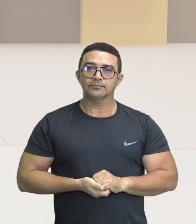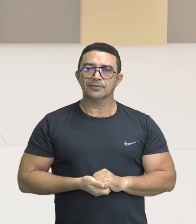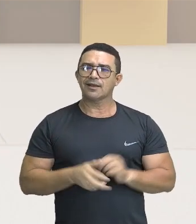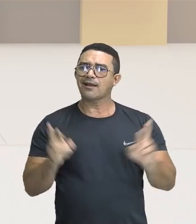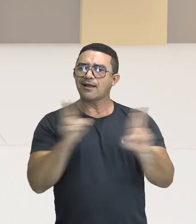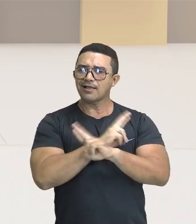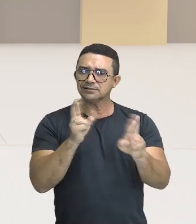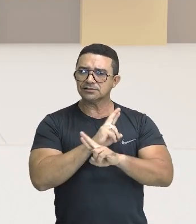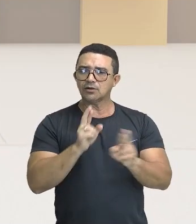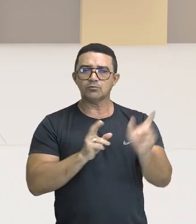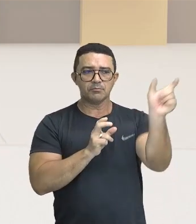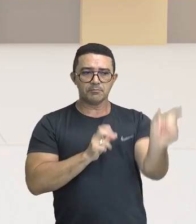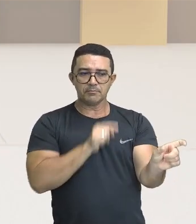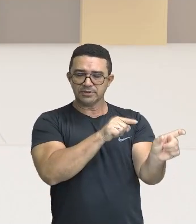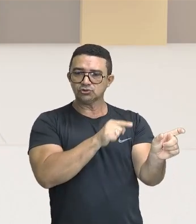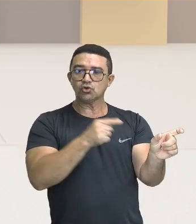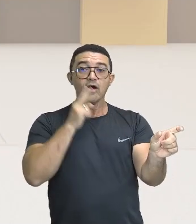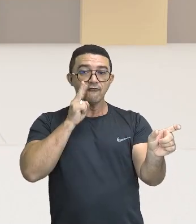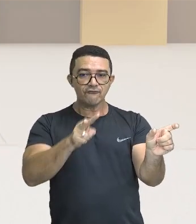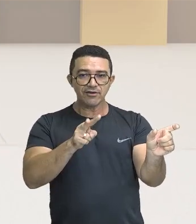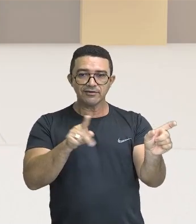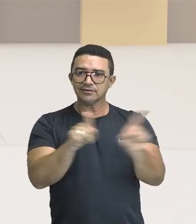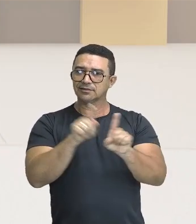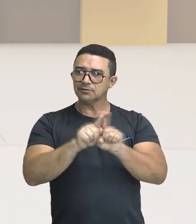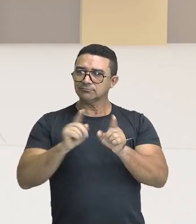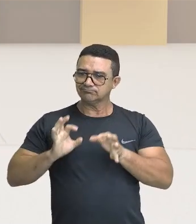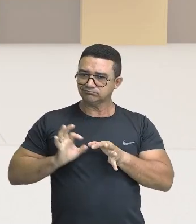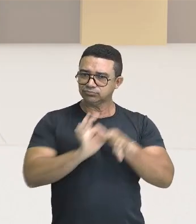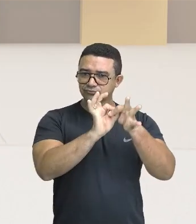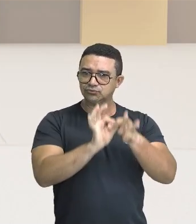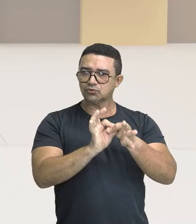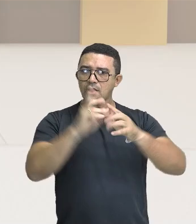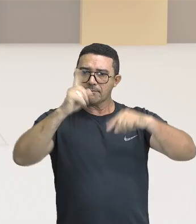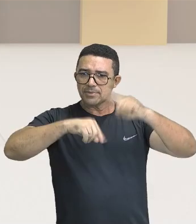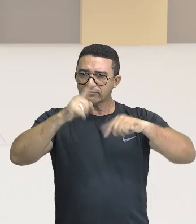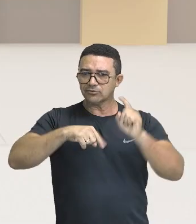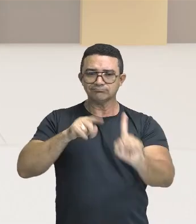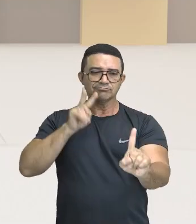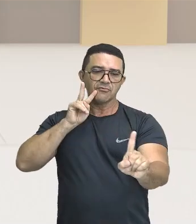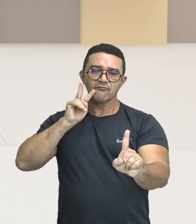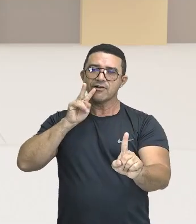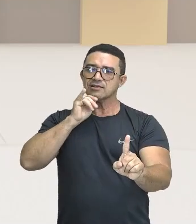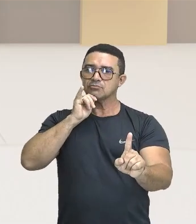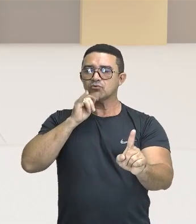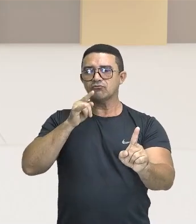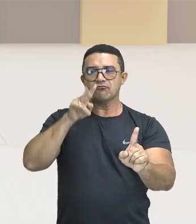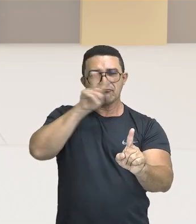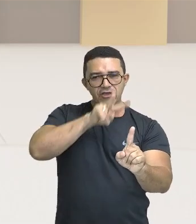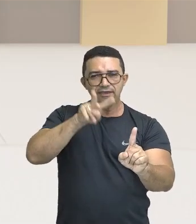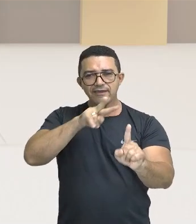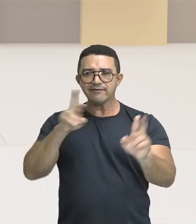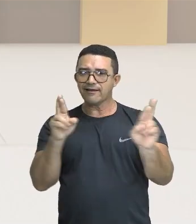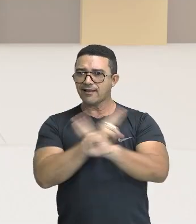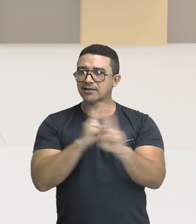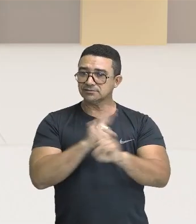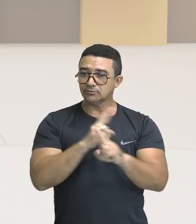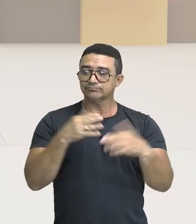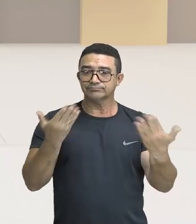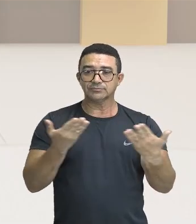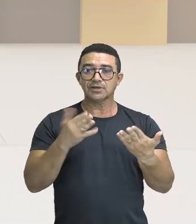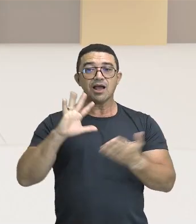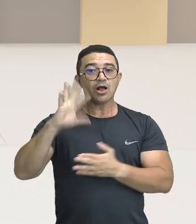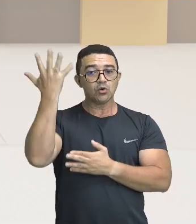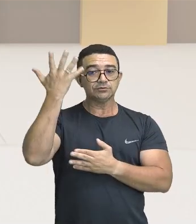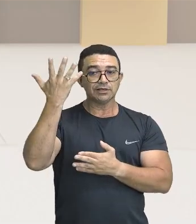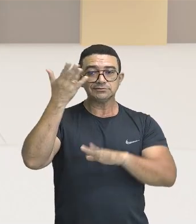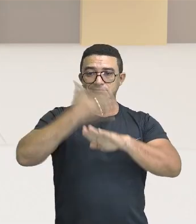o que o sujeito vê e o objeto que ele está olhando, vendo, se relacionando, né, isso se dá na